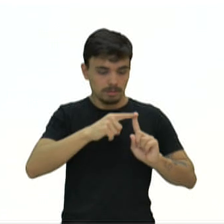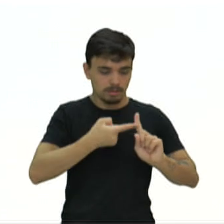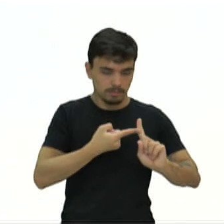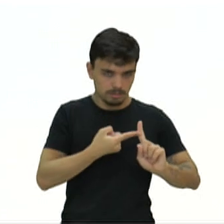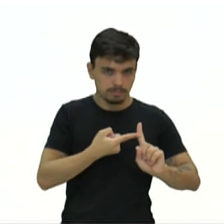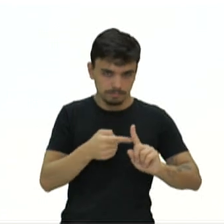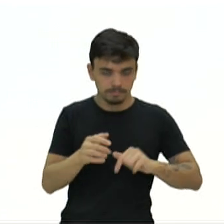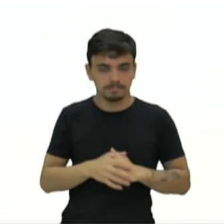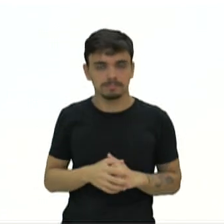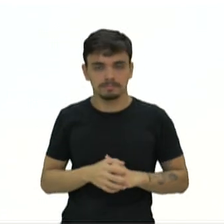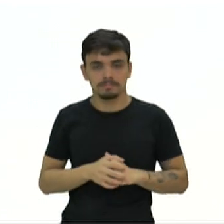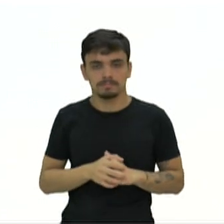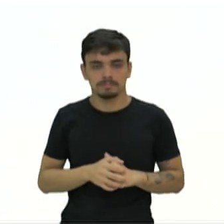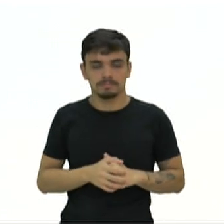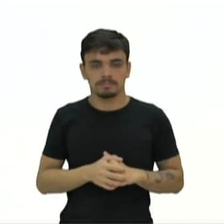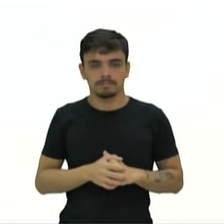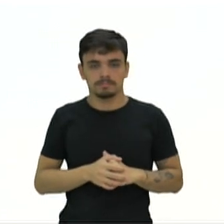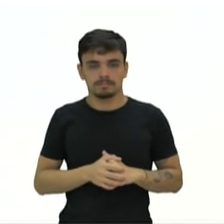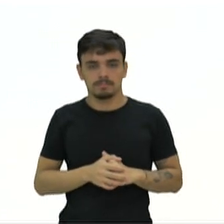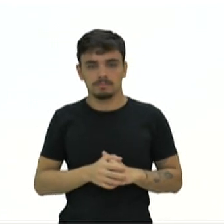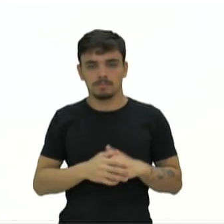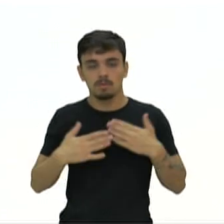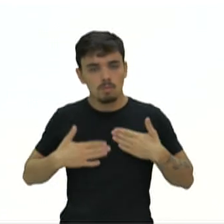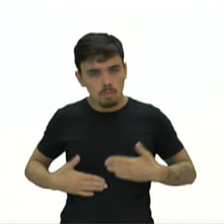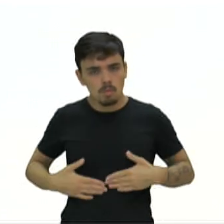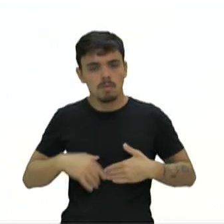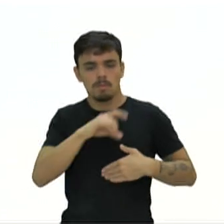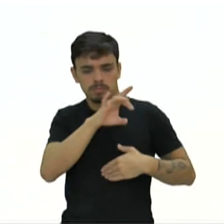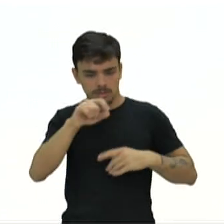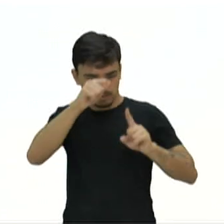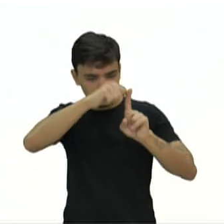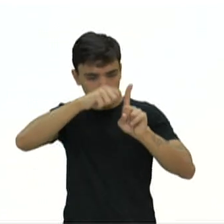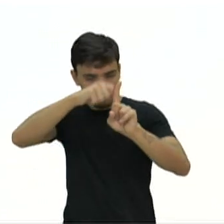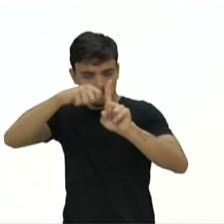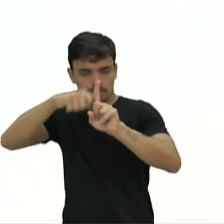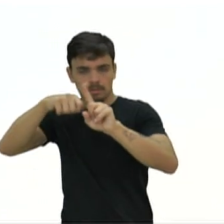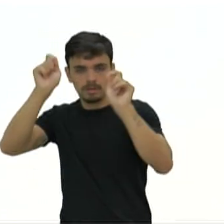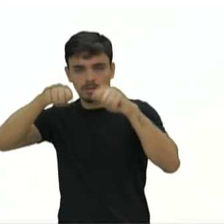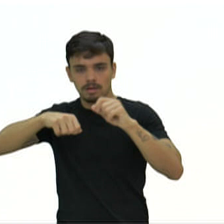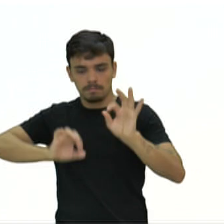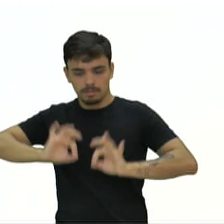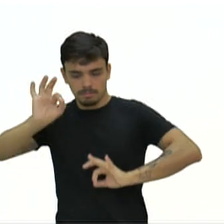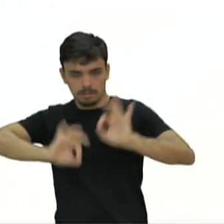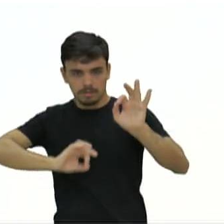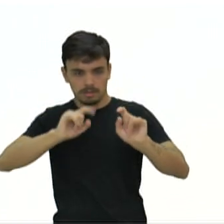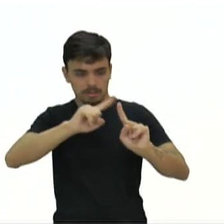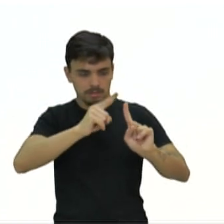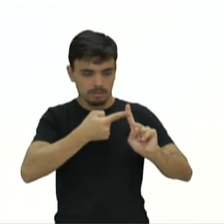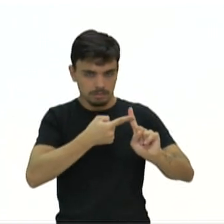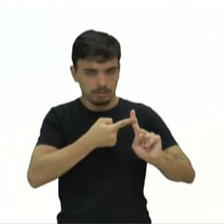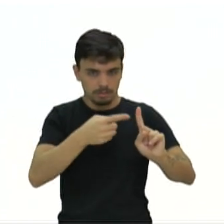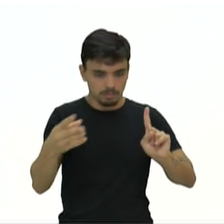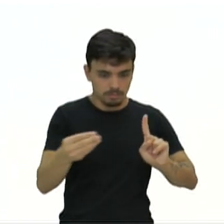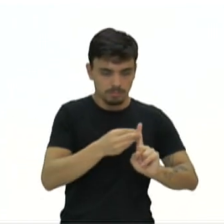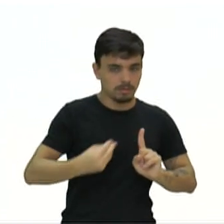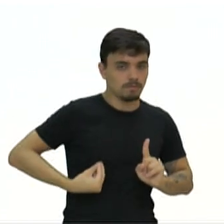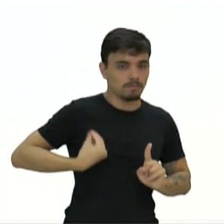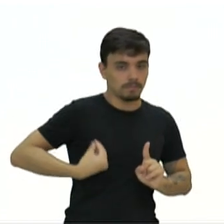menina, né? O corpo a cada mês se prepara para receber uma vida em seu útero. Caso isso